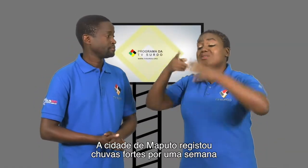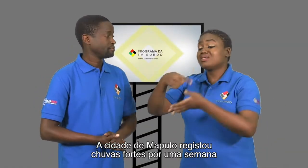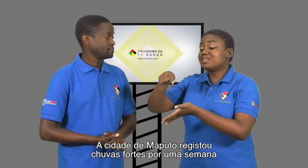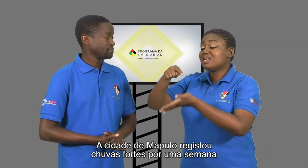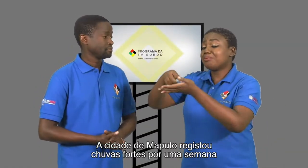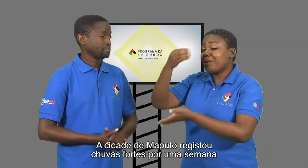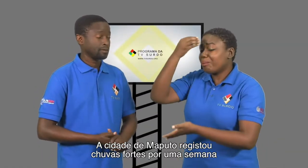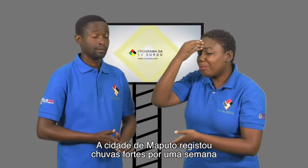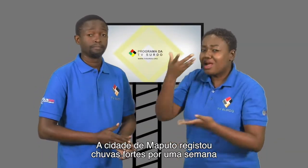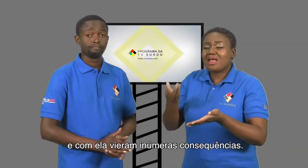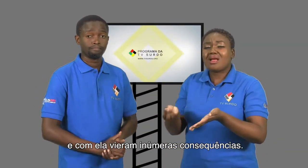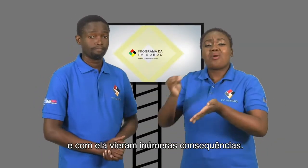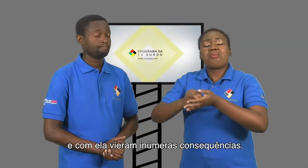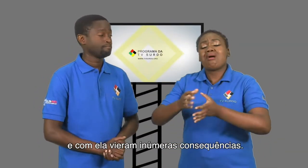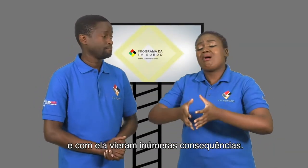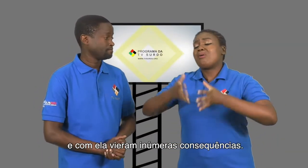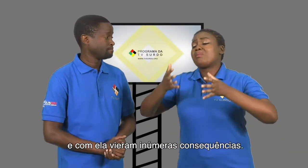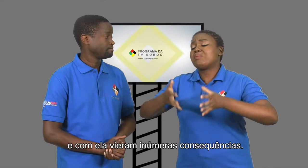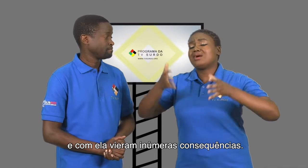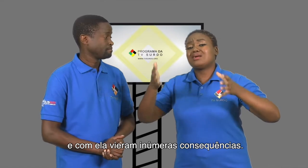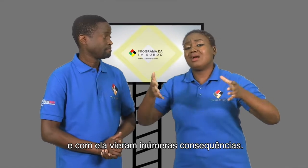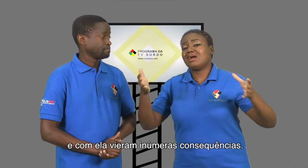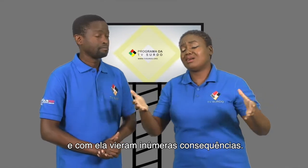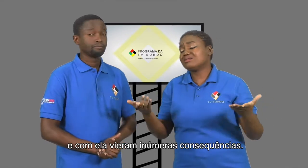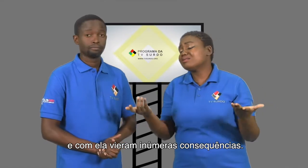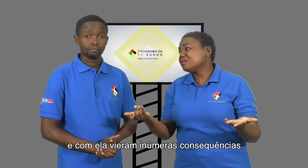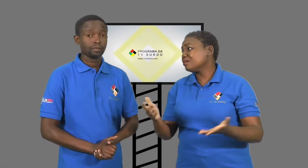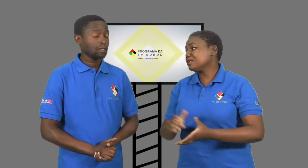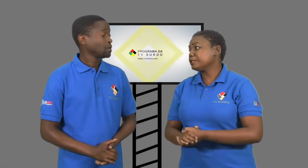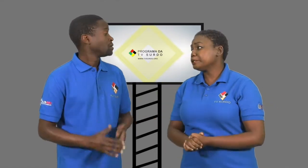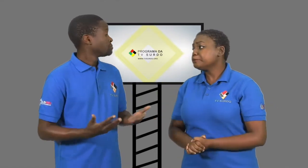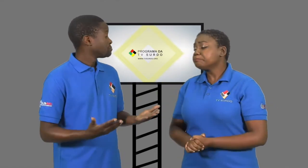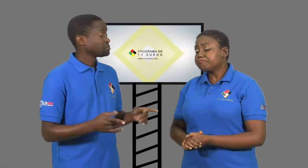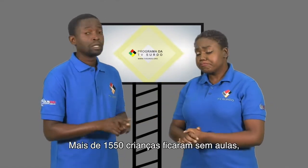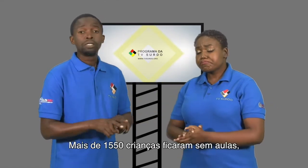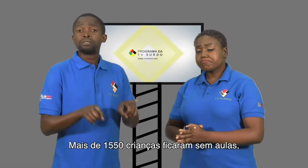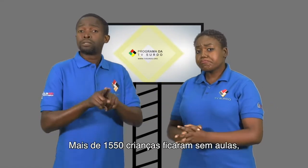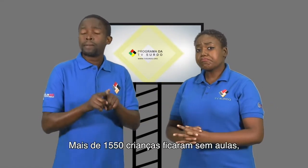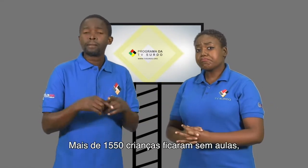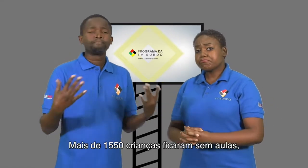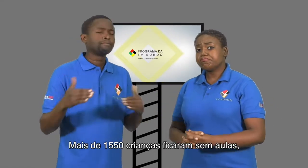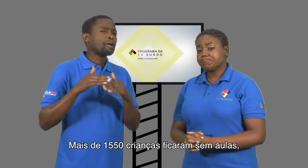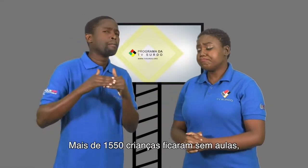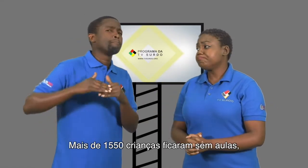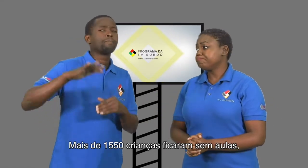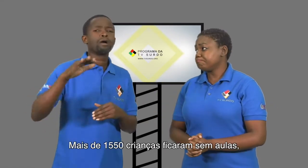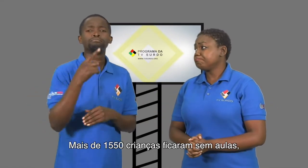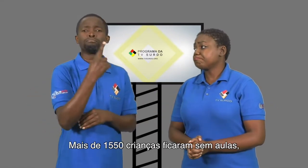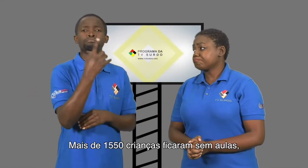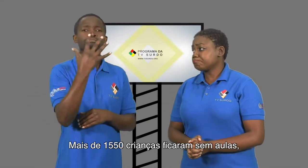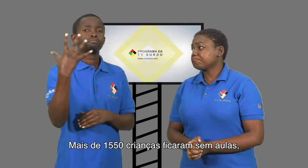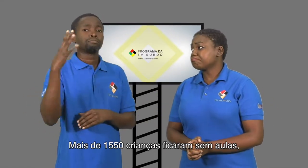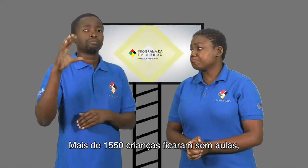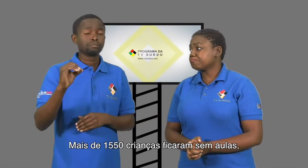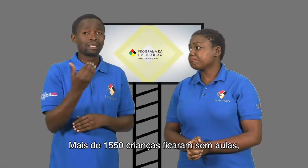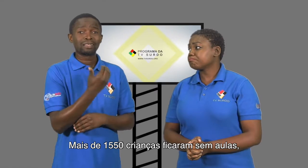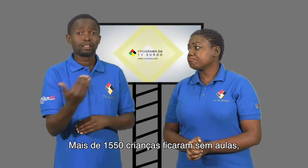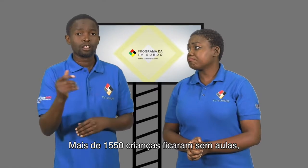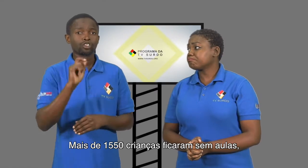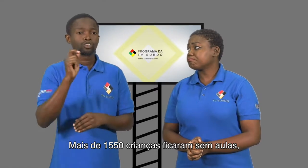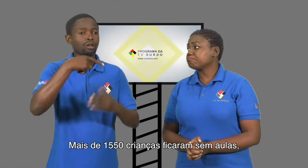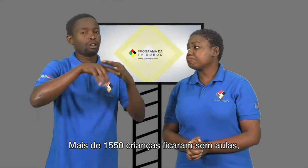fortes por uma semana e com ela vieram inúmeras consequências. Mais de 1.500